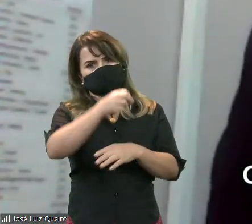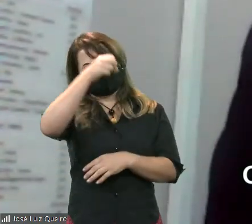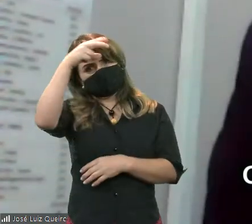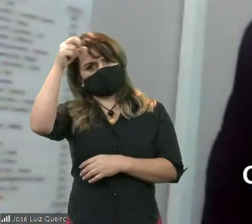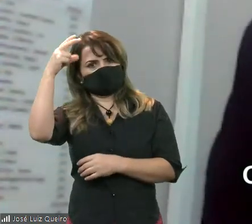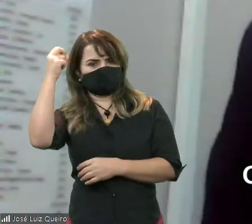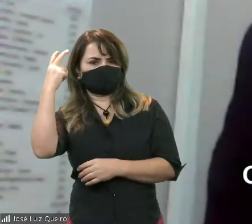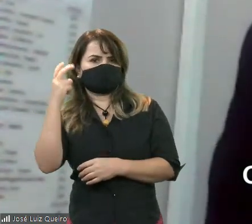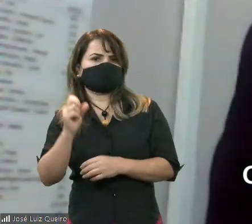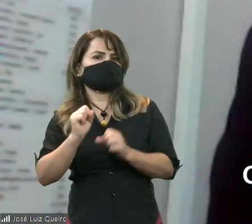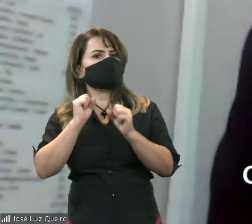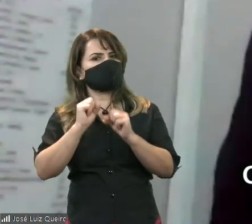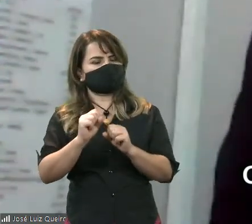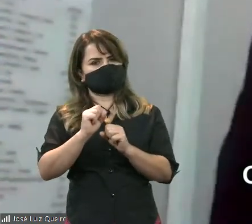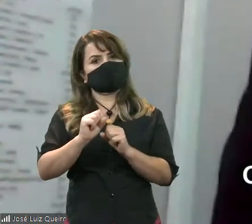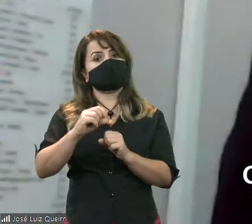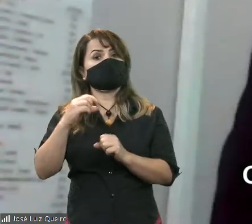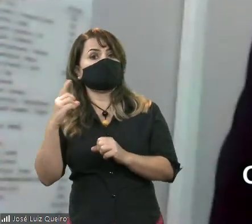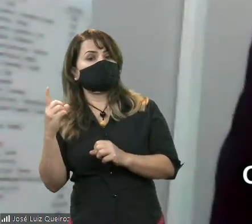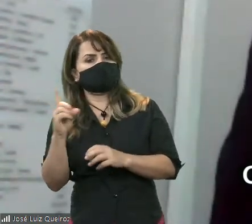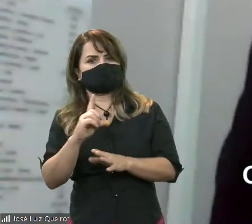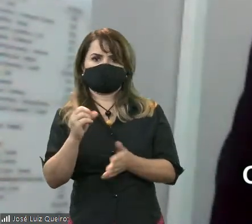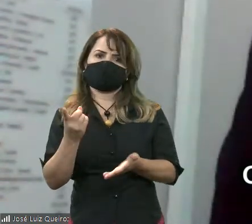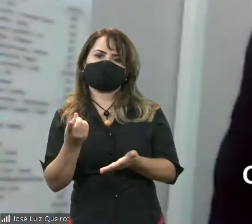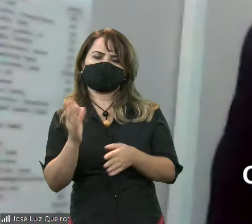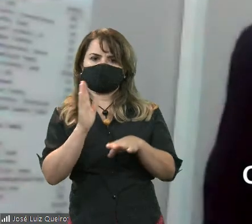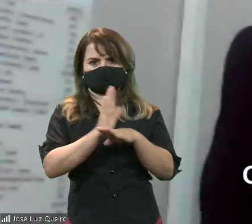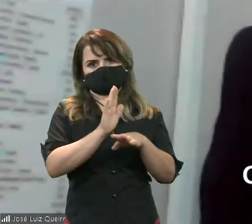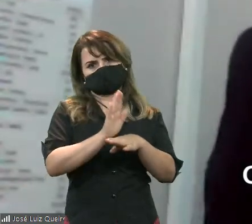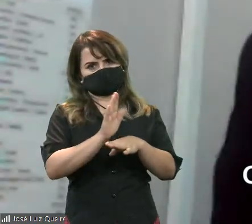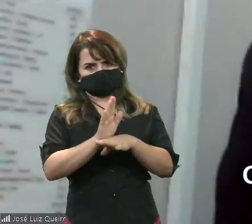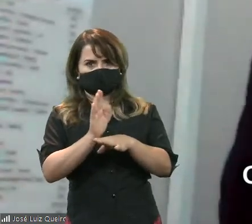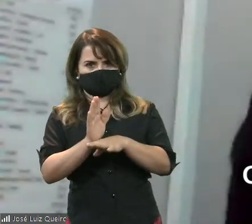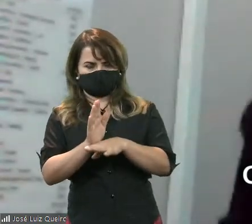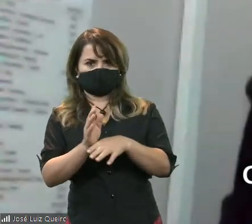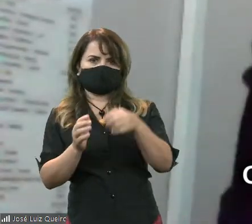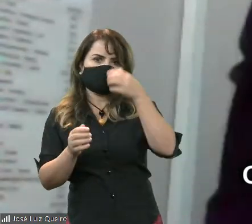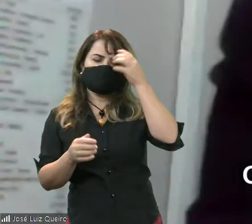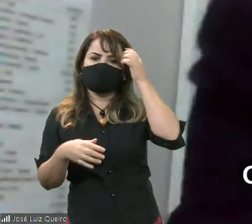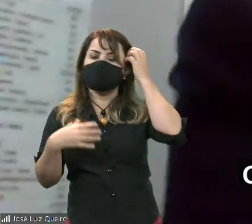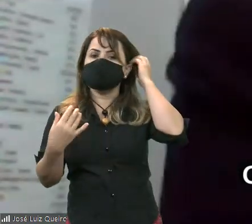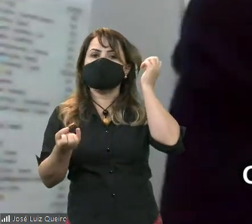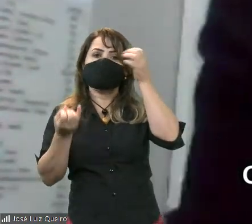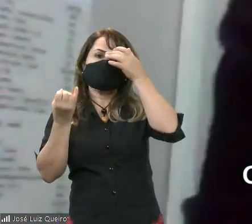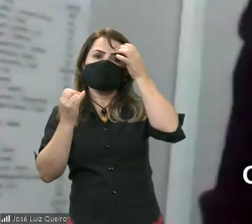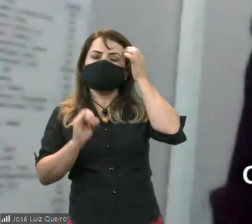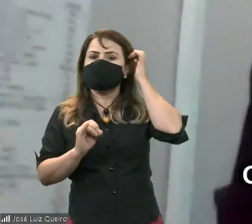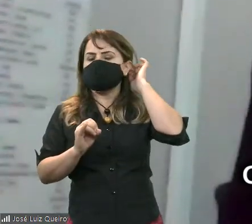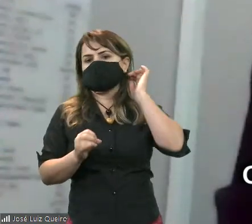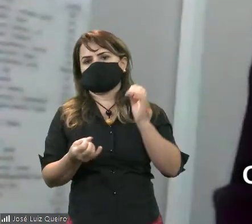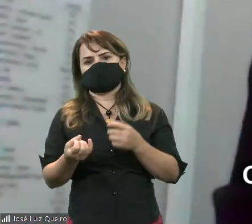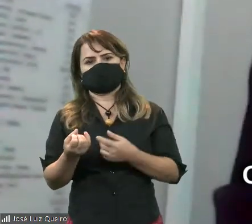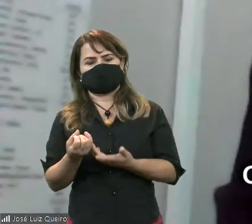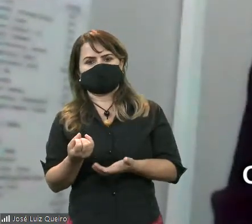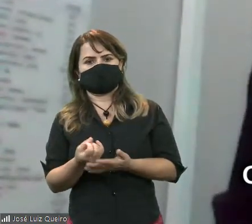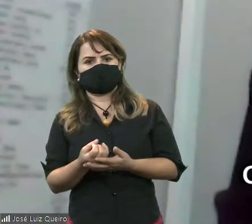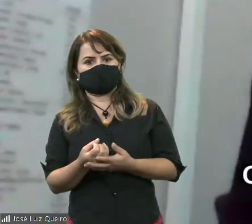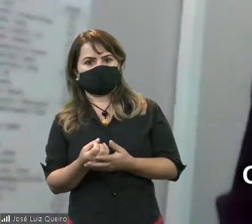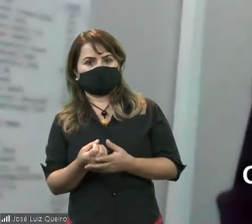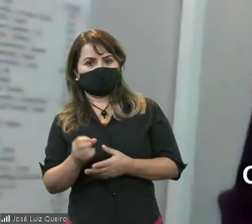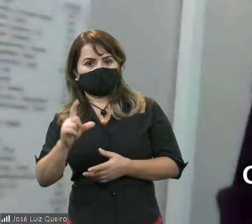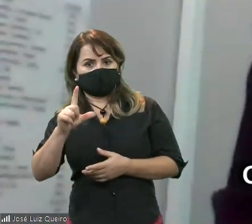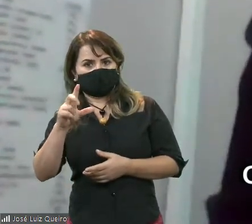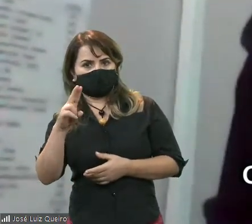aportar recursos públicos nessa associação se o retorno não vir. Né? Então,